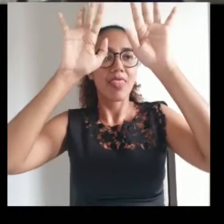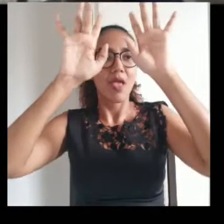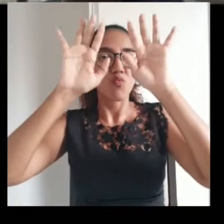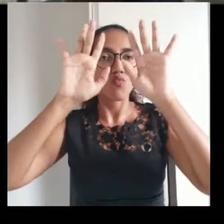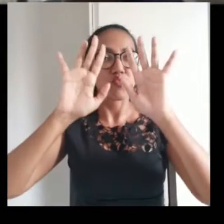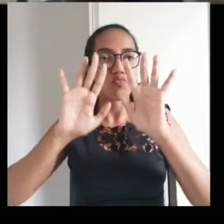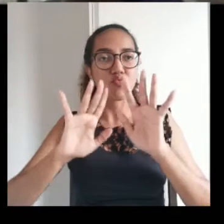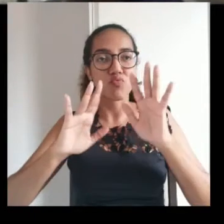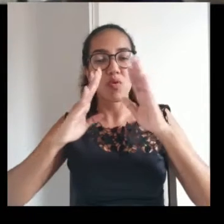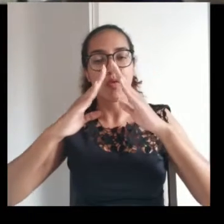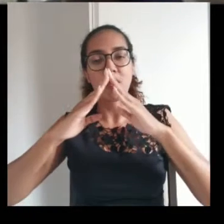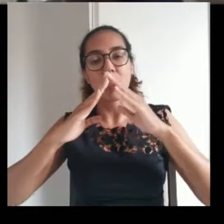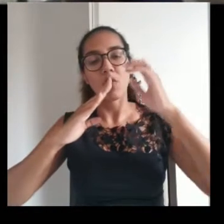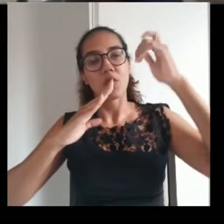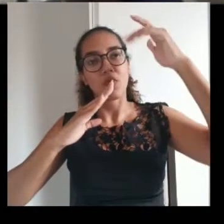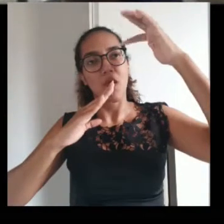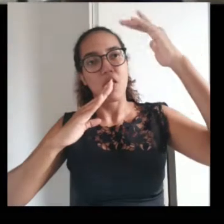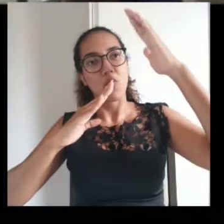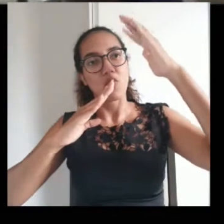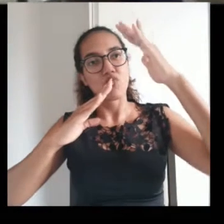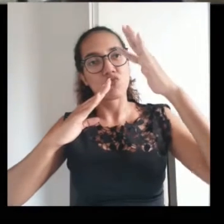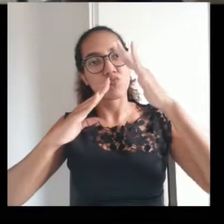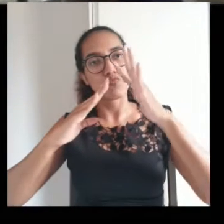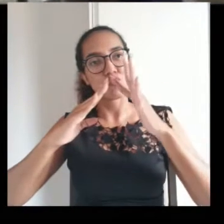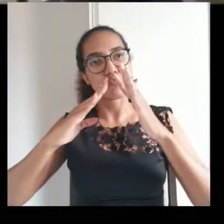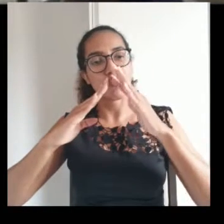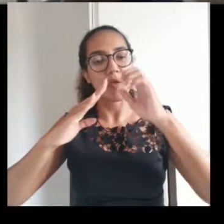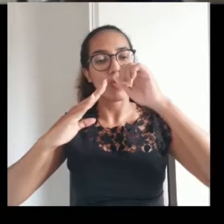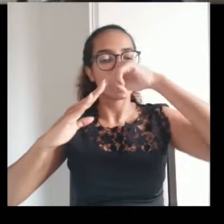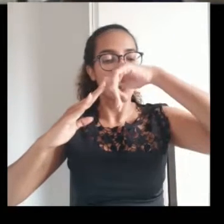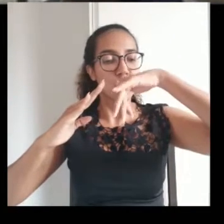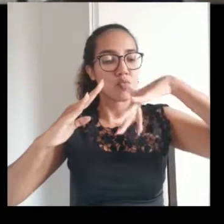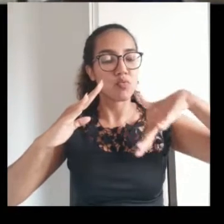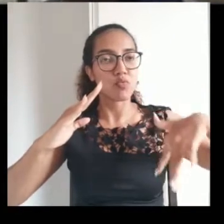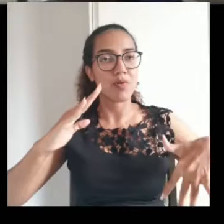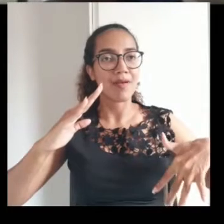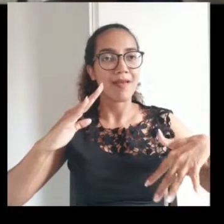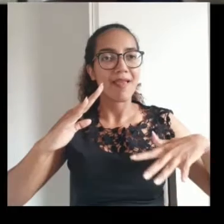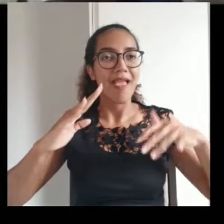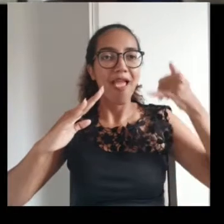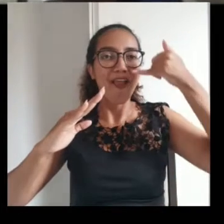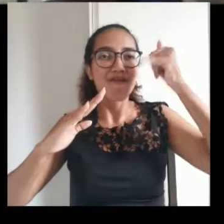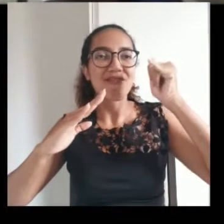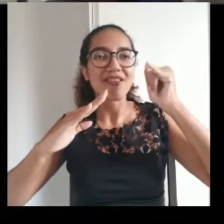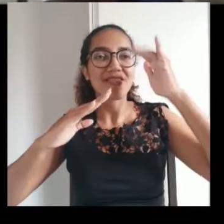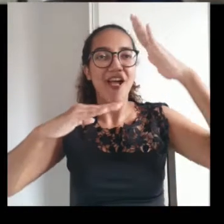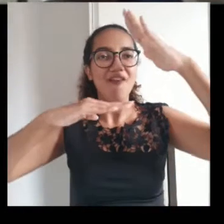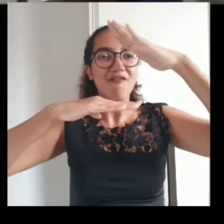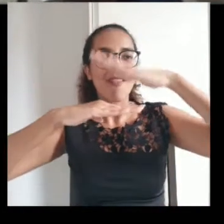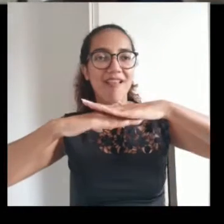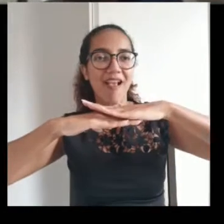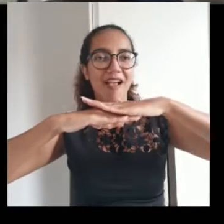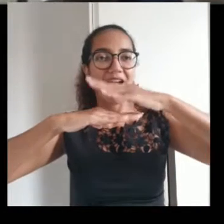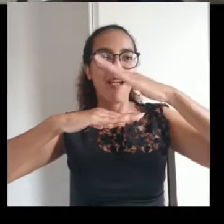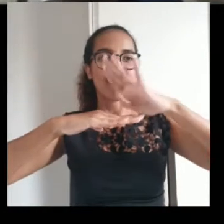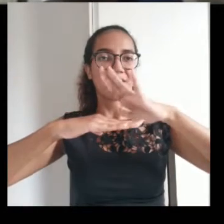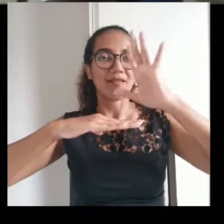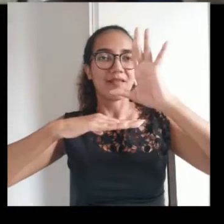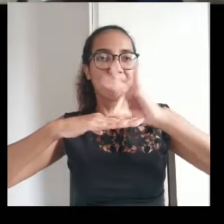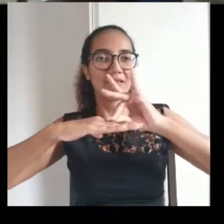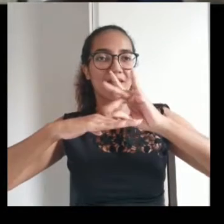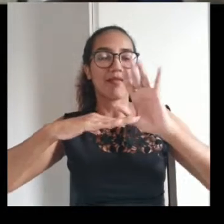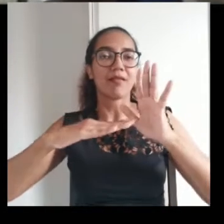estilo arquitetural, todo padrão arquitetural, ele, de novo, estabelece um conjunto de restrições que